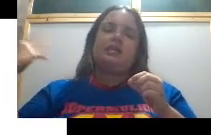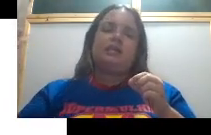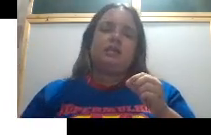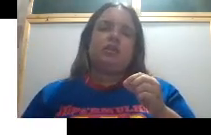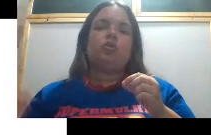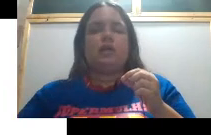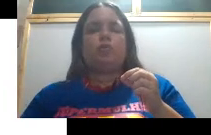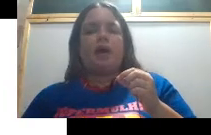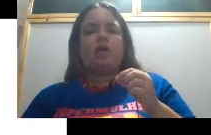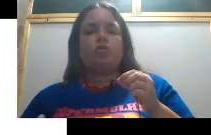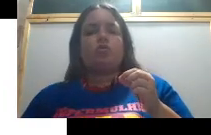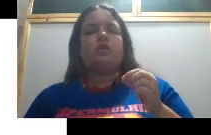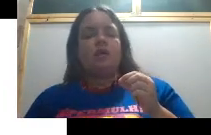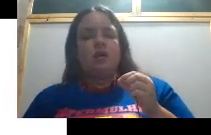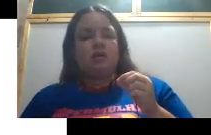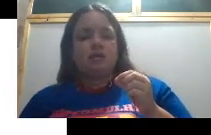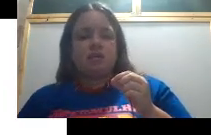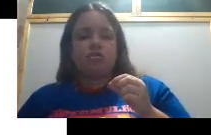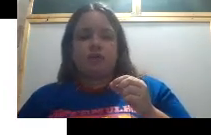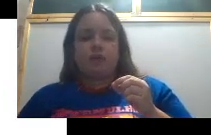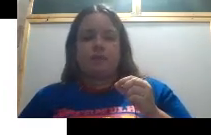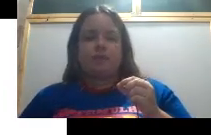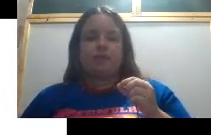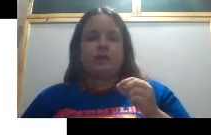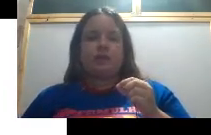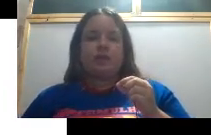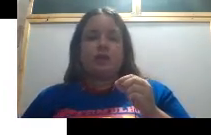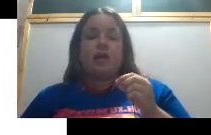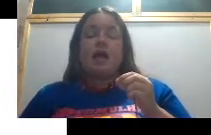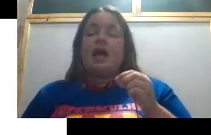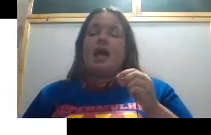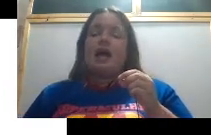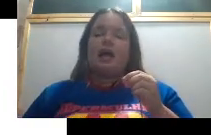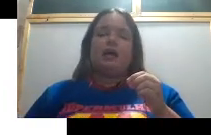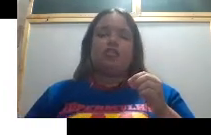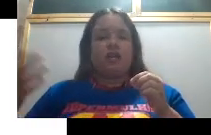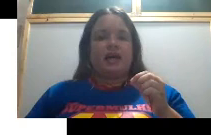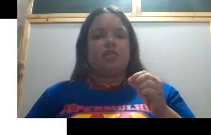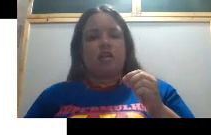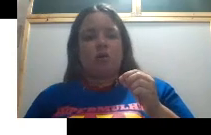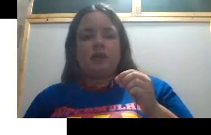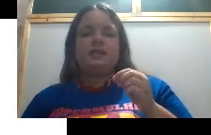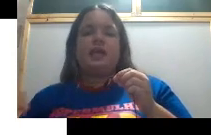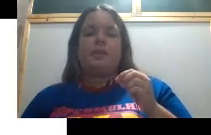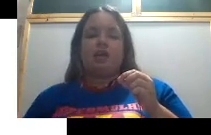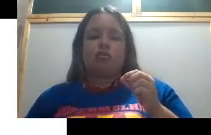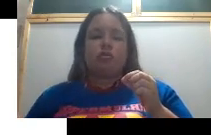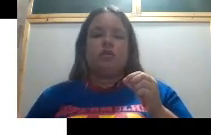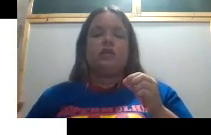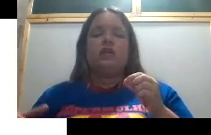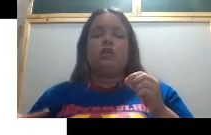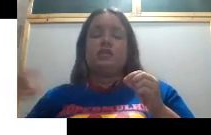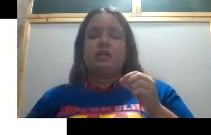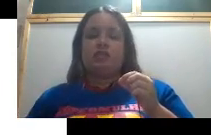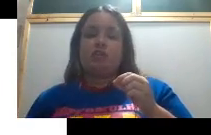vai durante o percurso esse destino e ela é hasteada geralmente né em